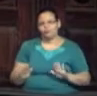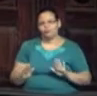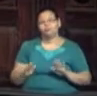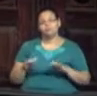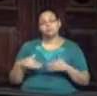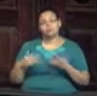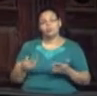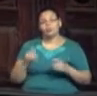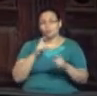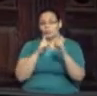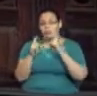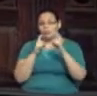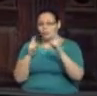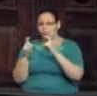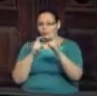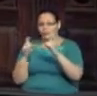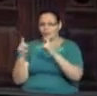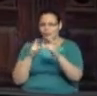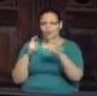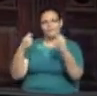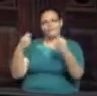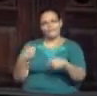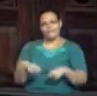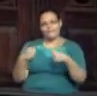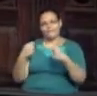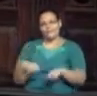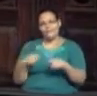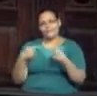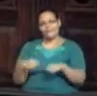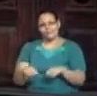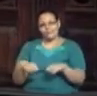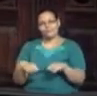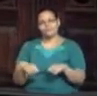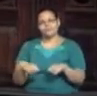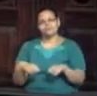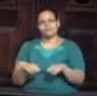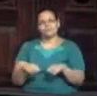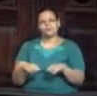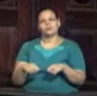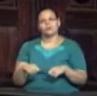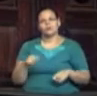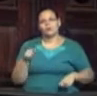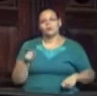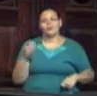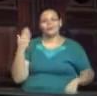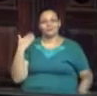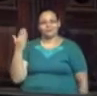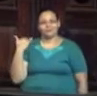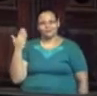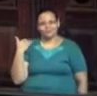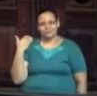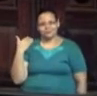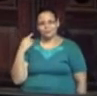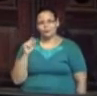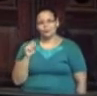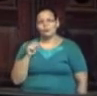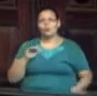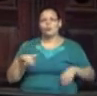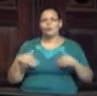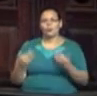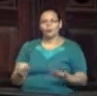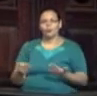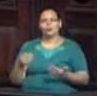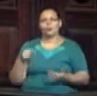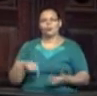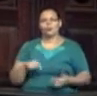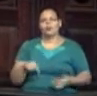Então, esse debate, ele precisa levar em consideração que, naquela época, quando este